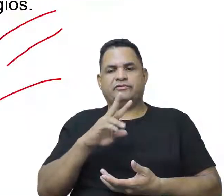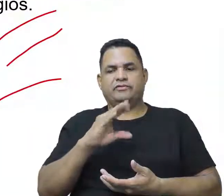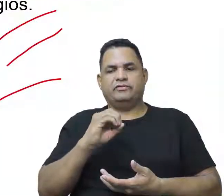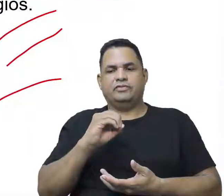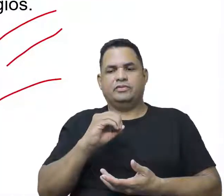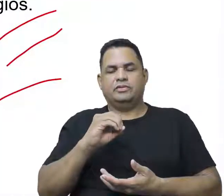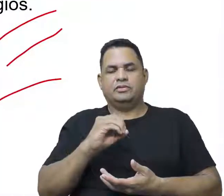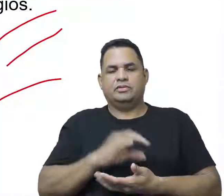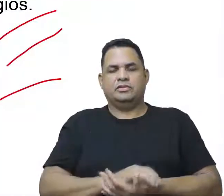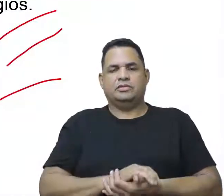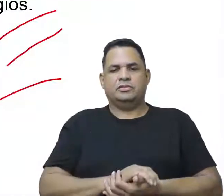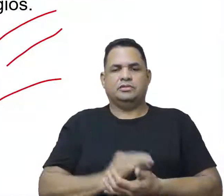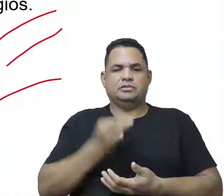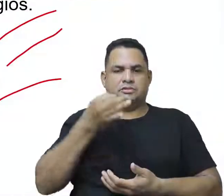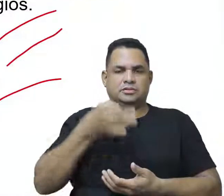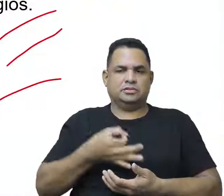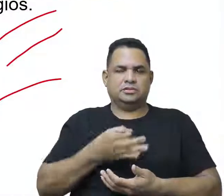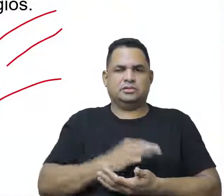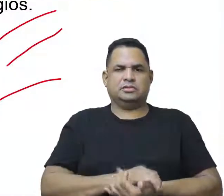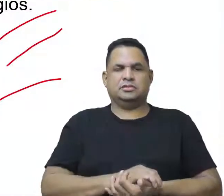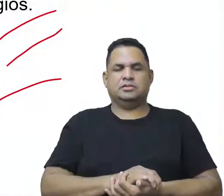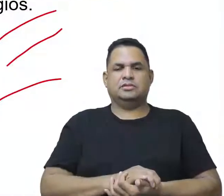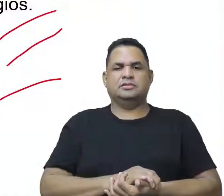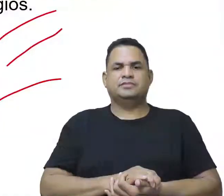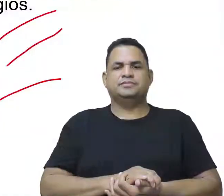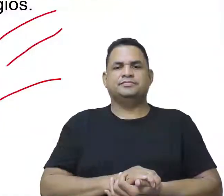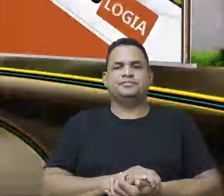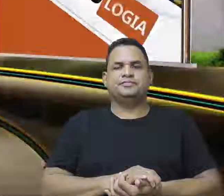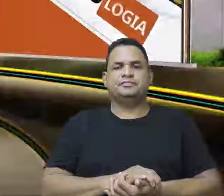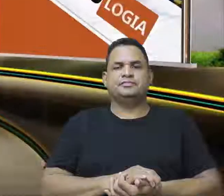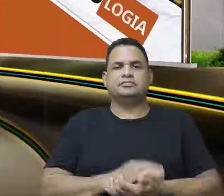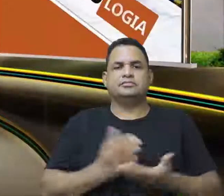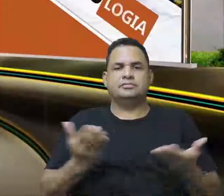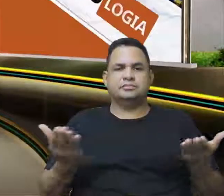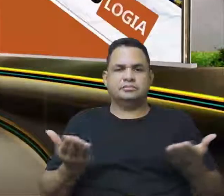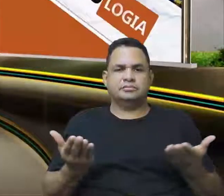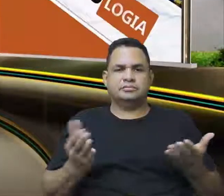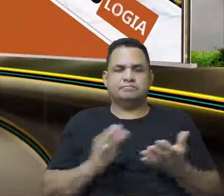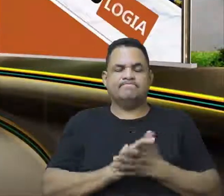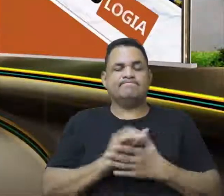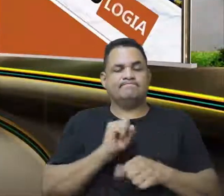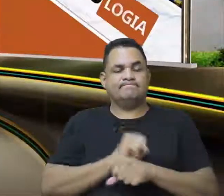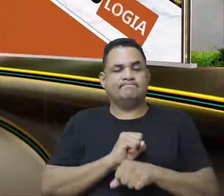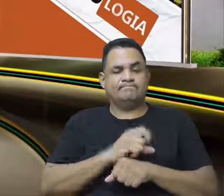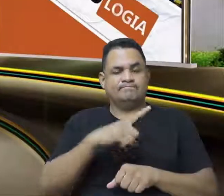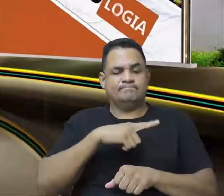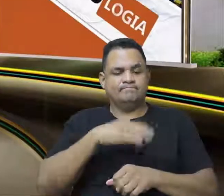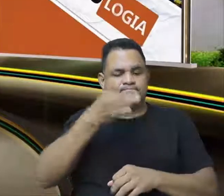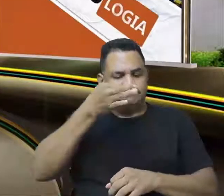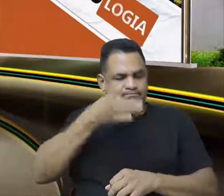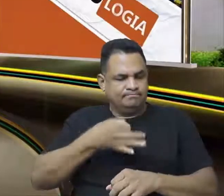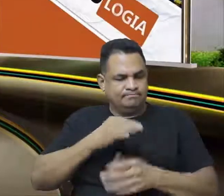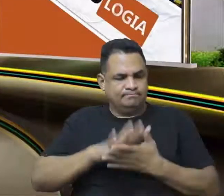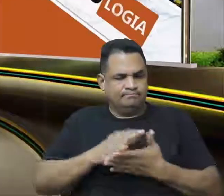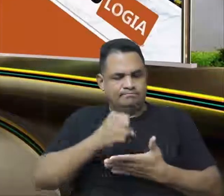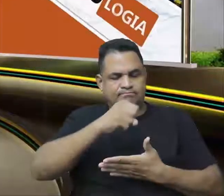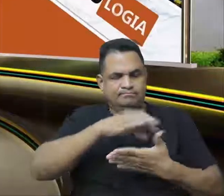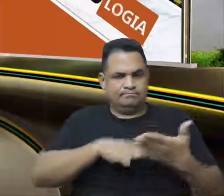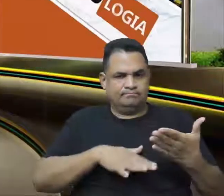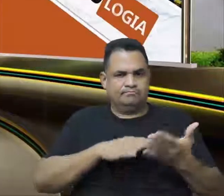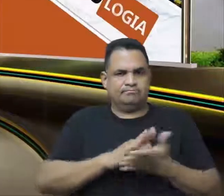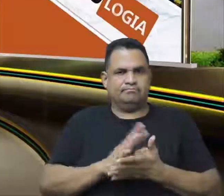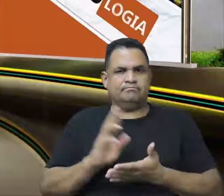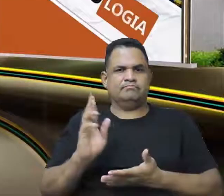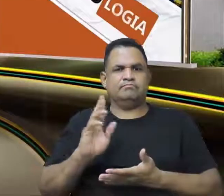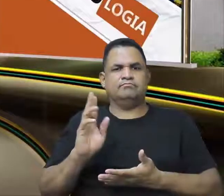terceiro positivo, tá certo, galerinha? Então é isso, galerinha, espero que vocês tenham acertado a maioria das questões, mas